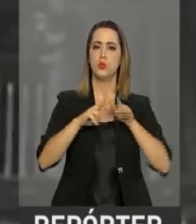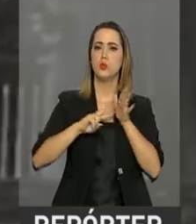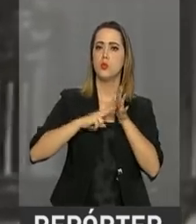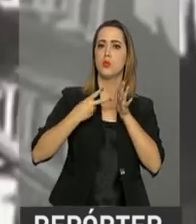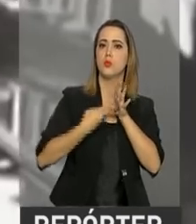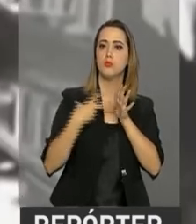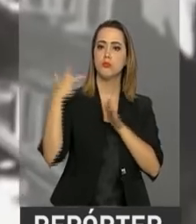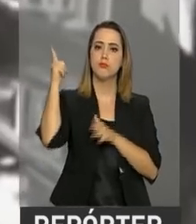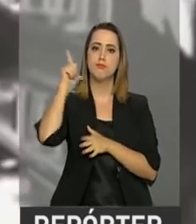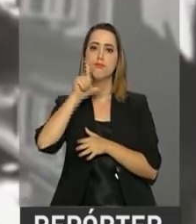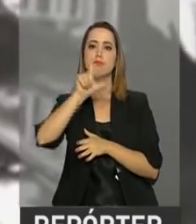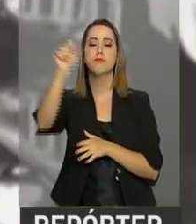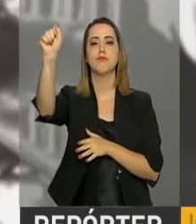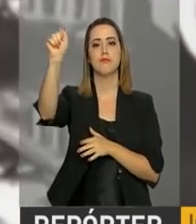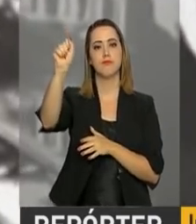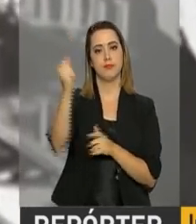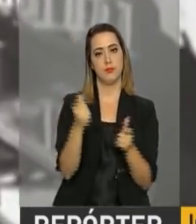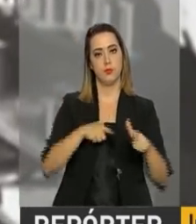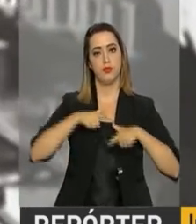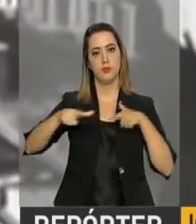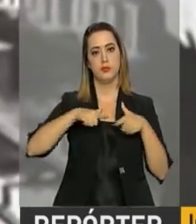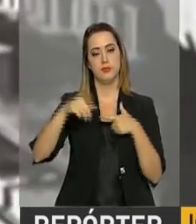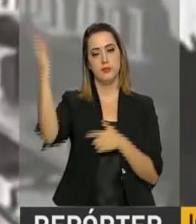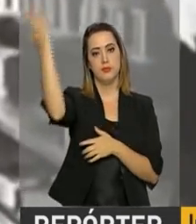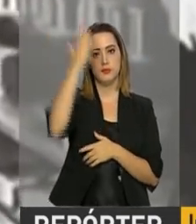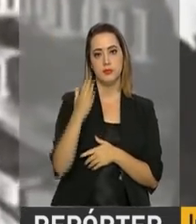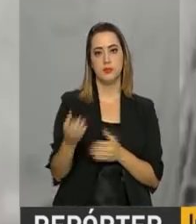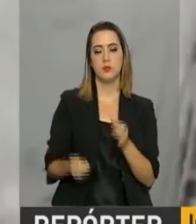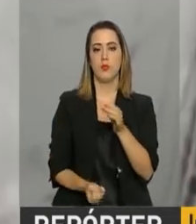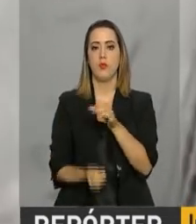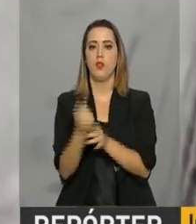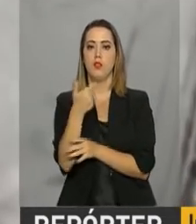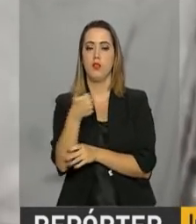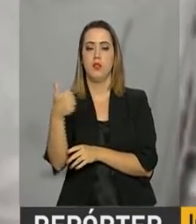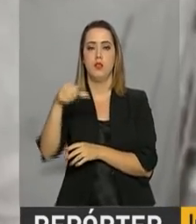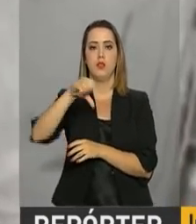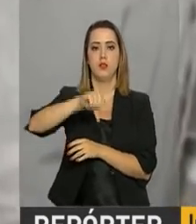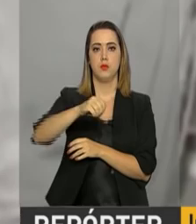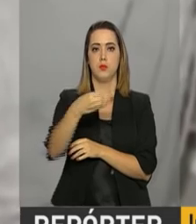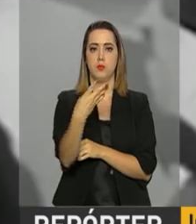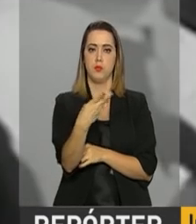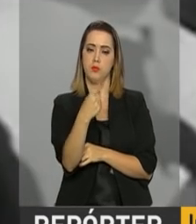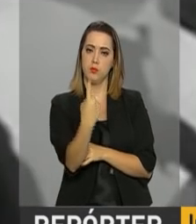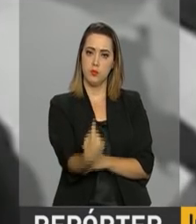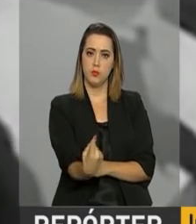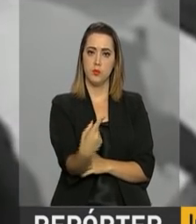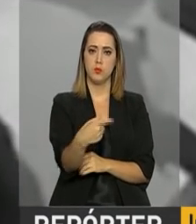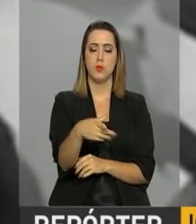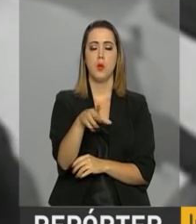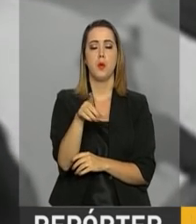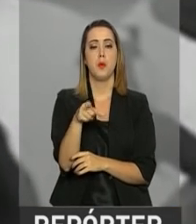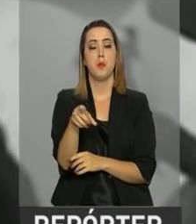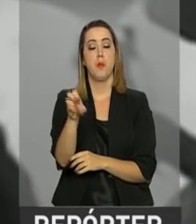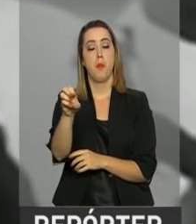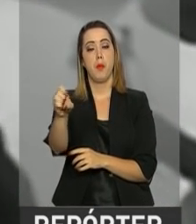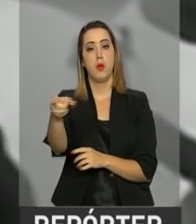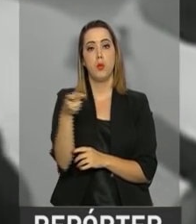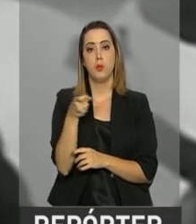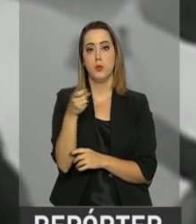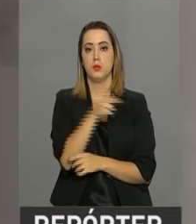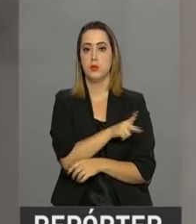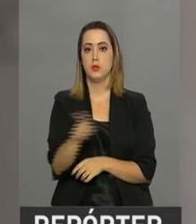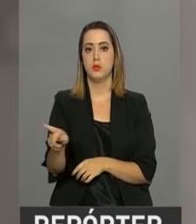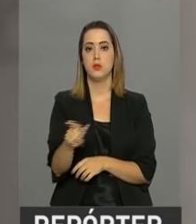grandes conquistas dos trabalhadores brasileiros ela foi criada em 1941 pelo ex-presidente Getúlio Vargas